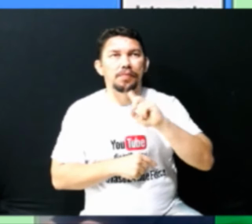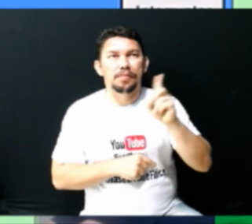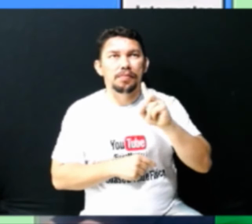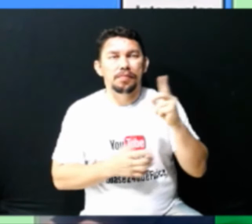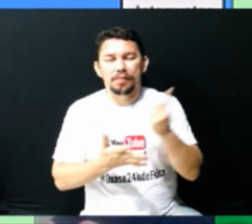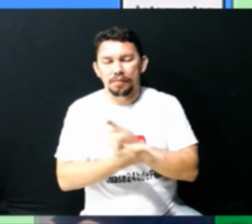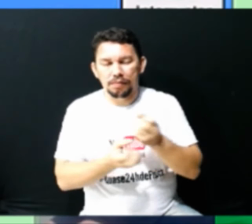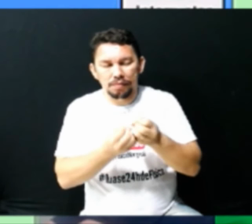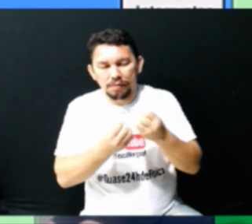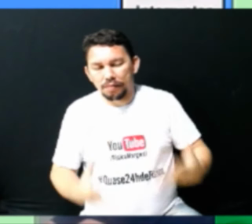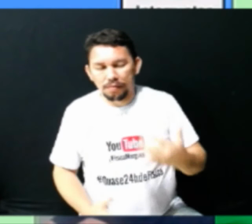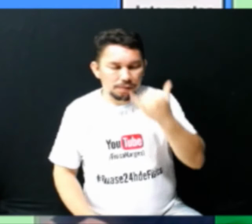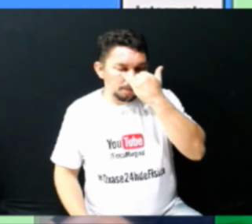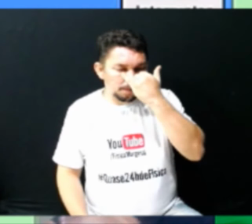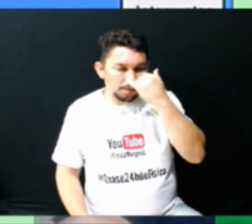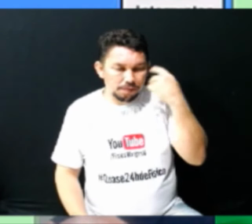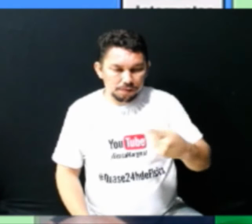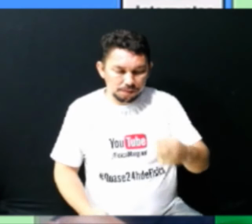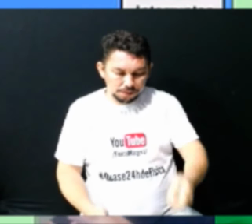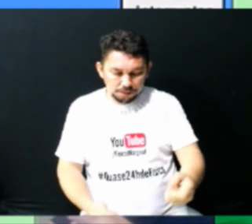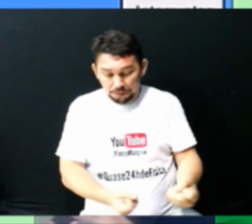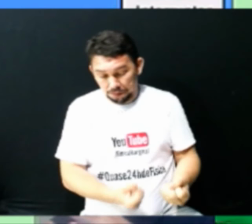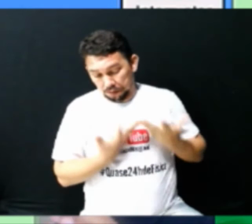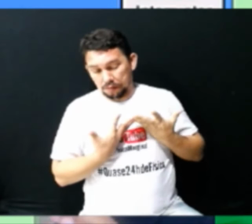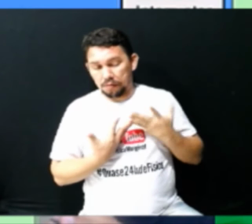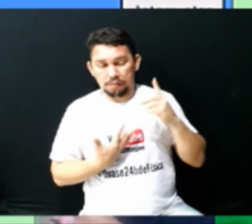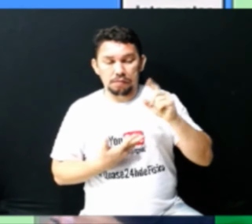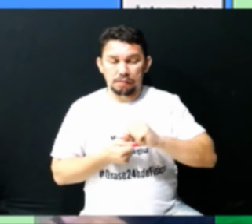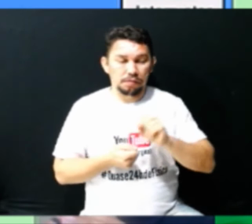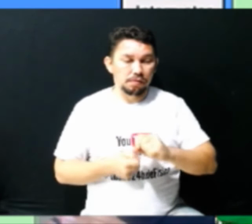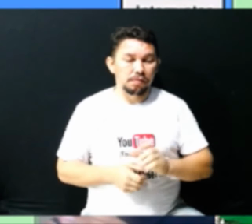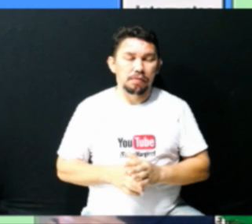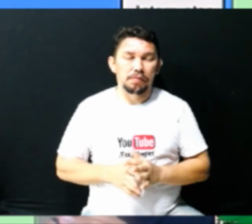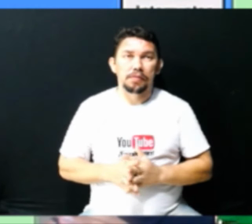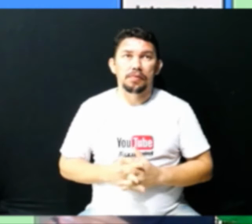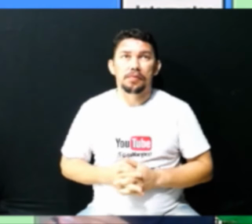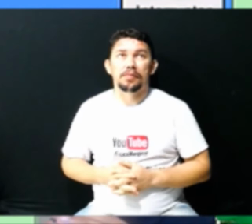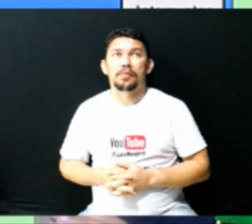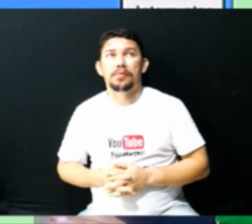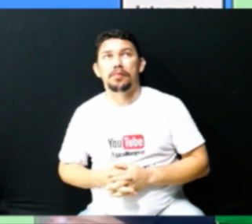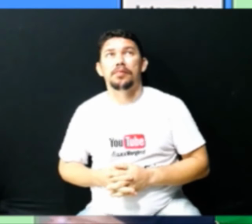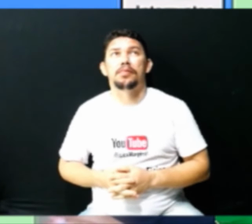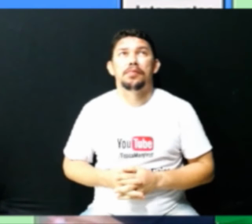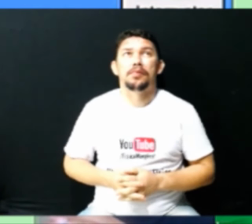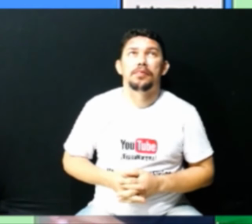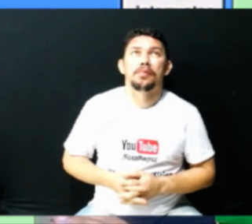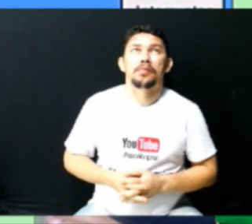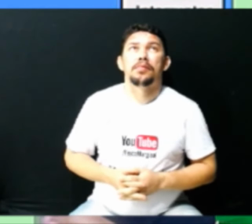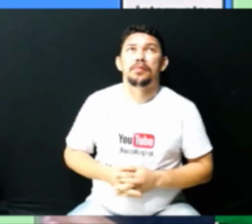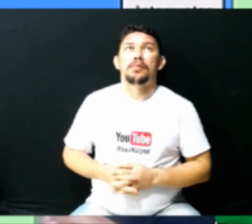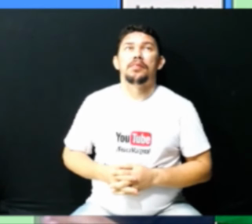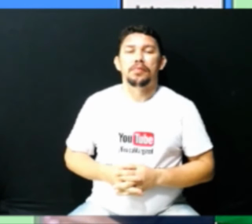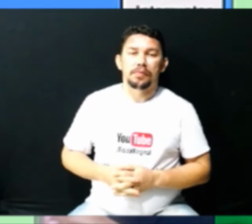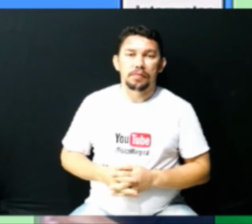risco aqui de explodir na nossa cara, mas no real não faça. Então eu vou ligar esse amperímetro em paralelo